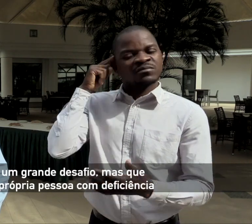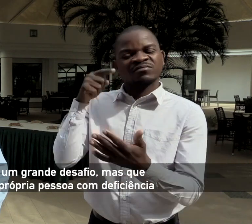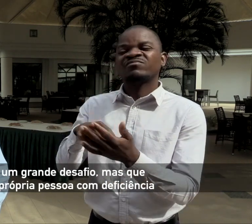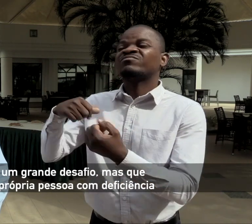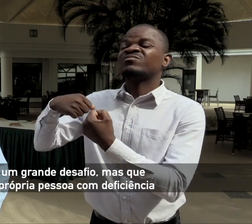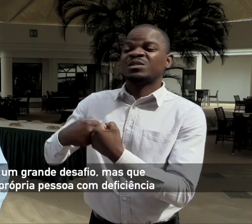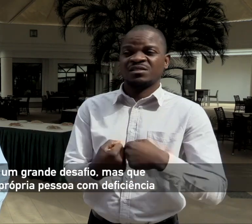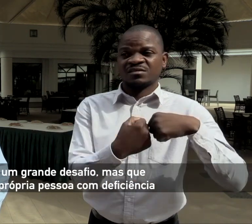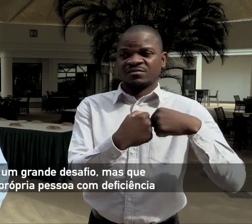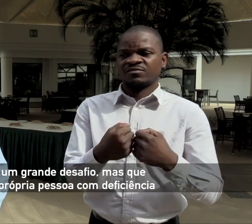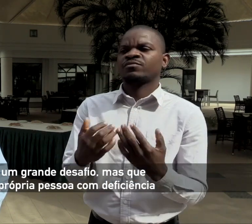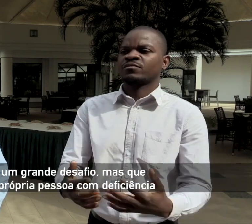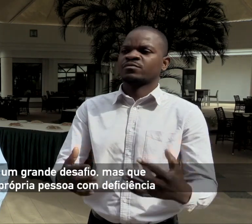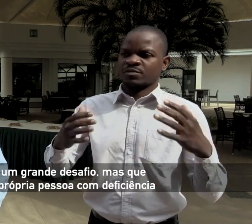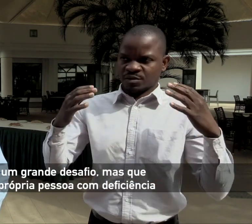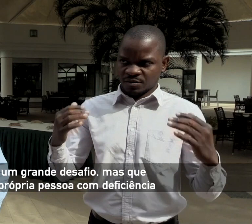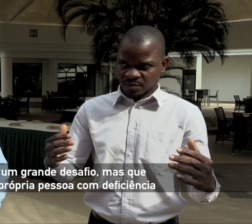desafio, mas que